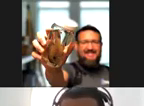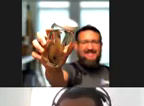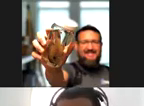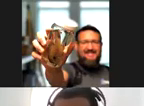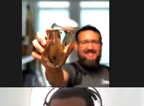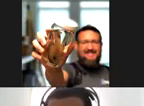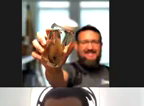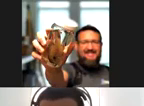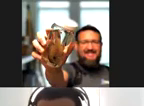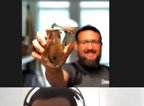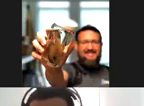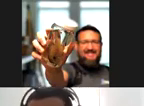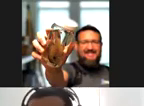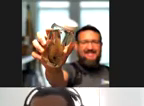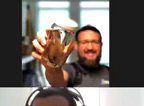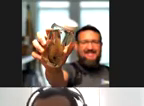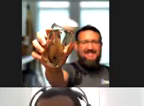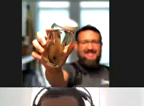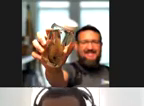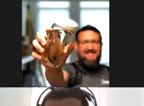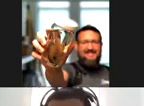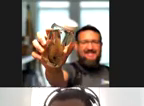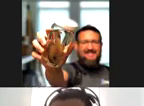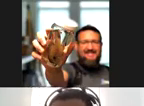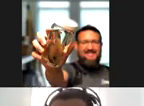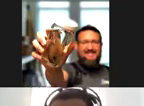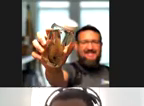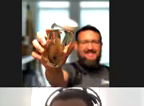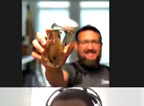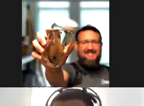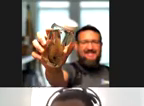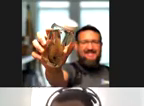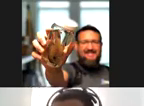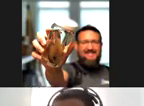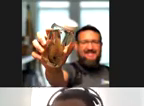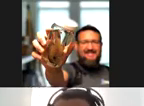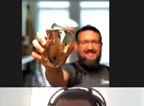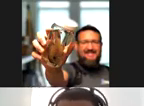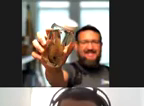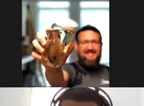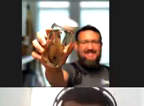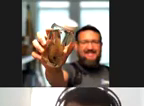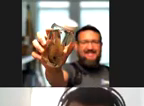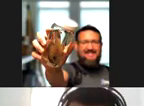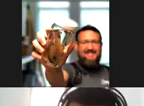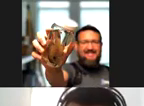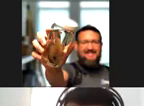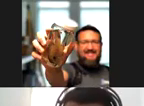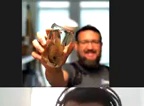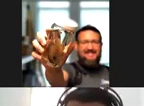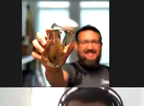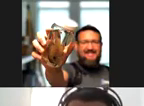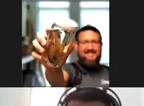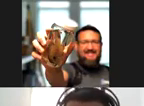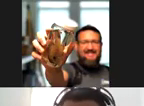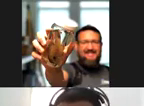Por isso que esses modelos são muito orientados ao padrão também. Geralmente eles são contrastados com o padrão existente na natureza. Muitas vezes eles são